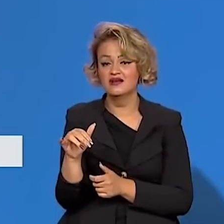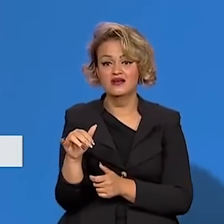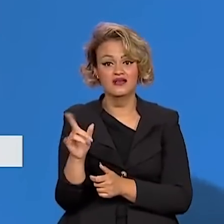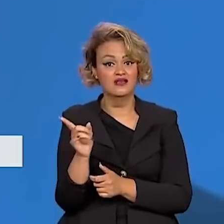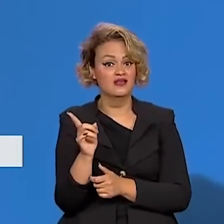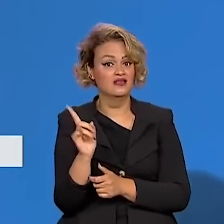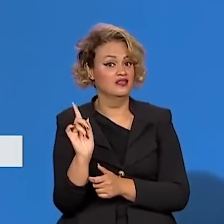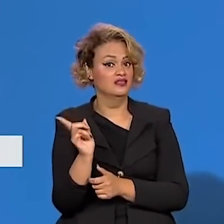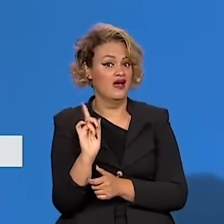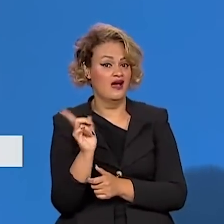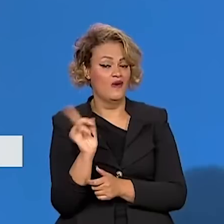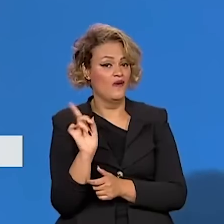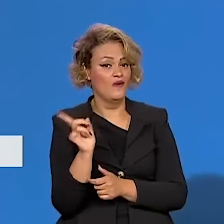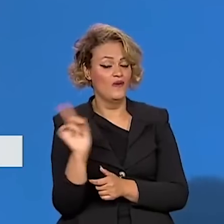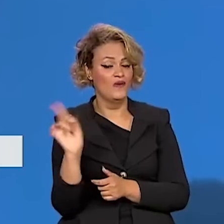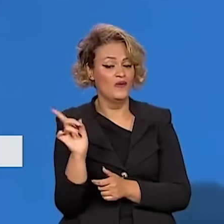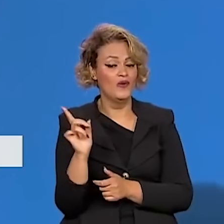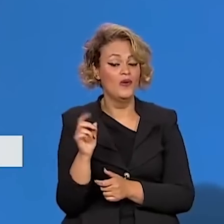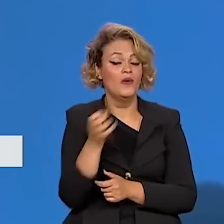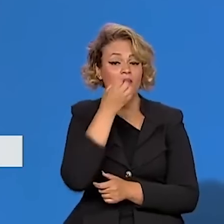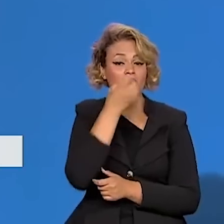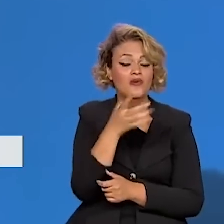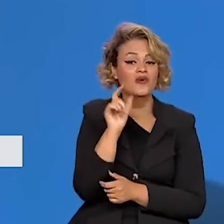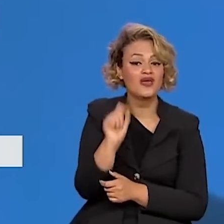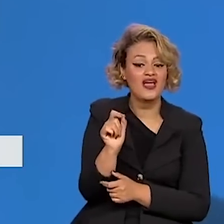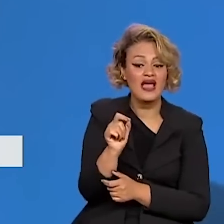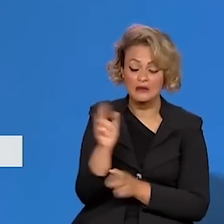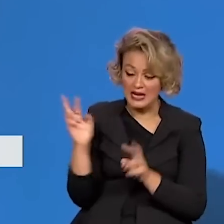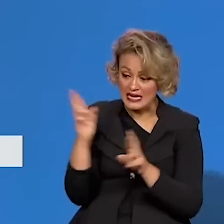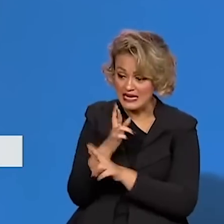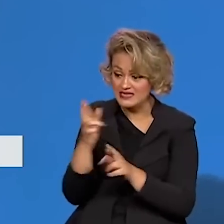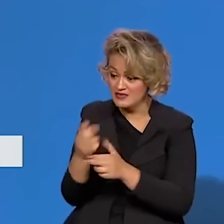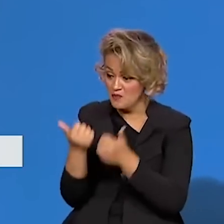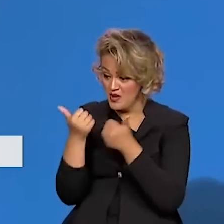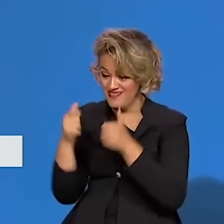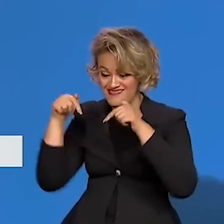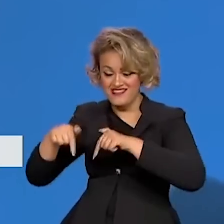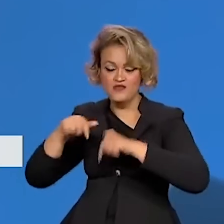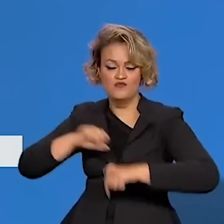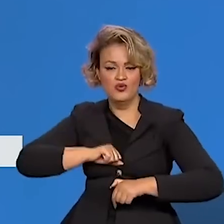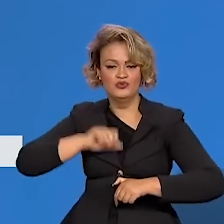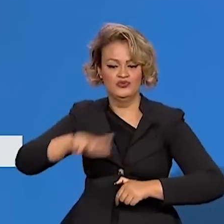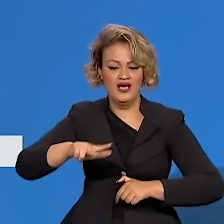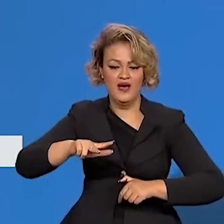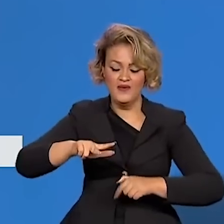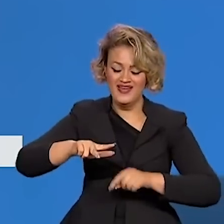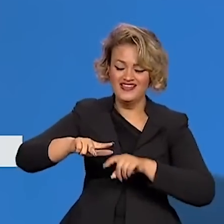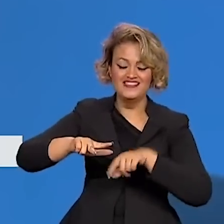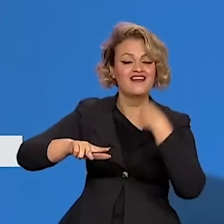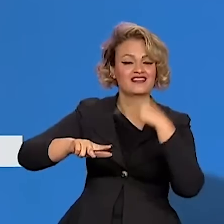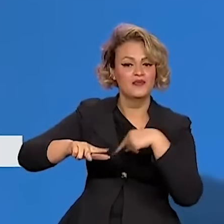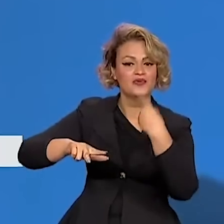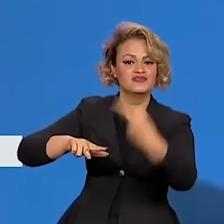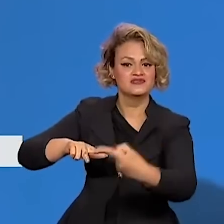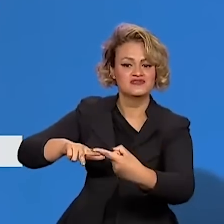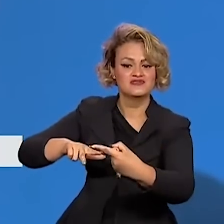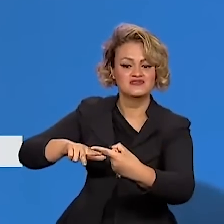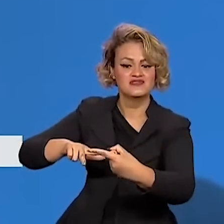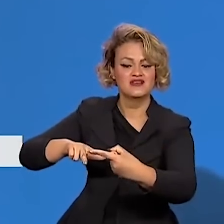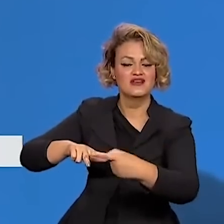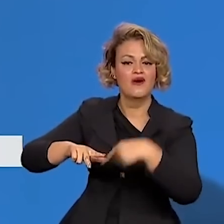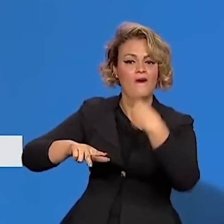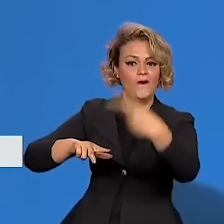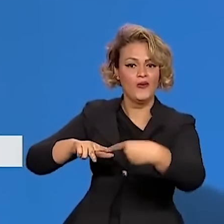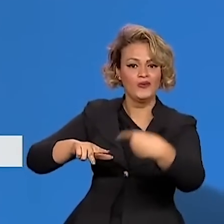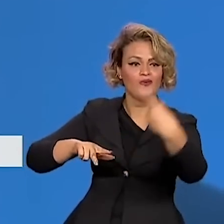e nada melhor do que a gente estabelecer uma relação com Portugal e daqui de Portugal se